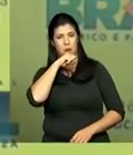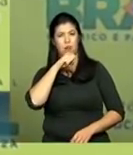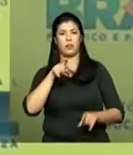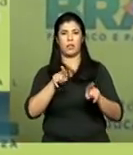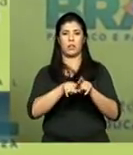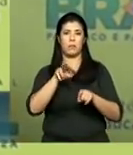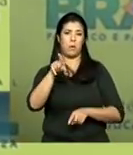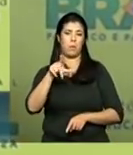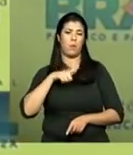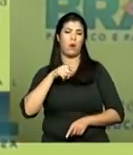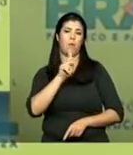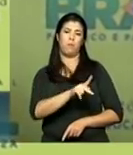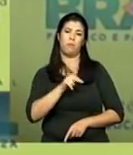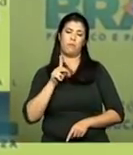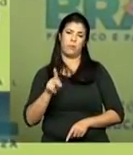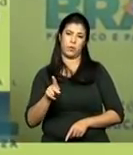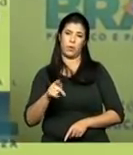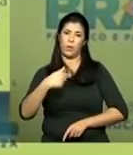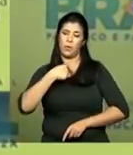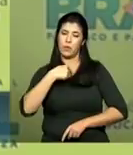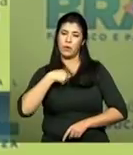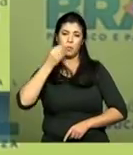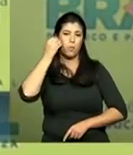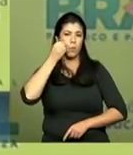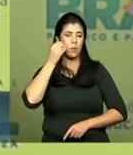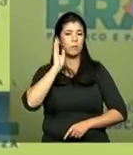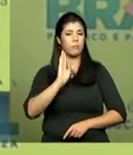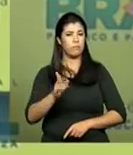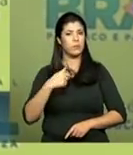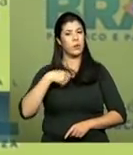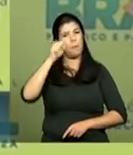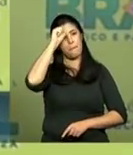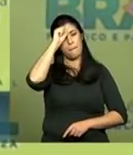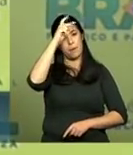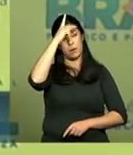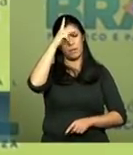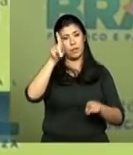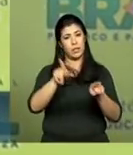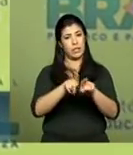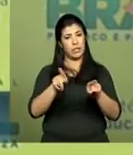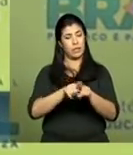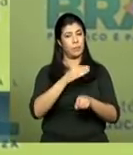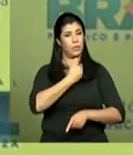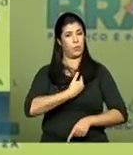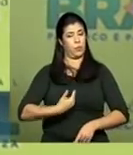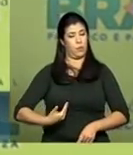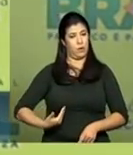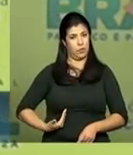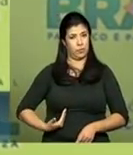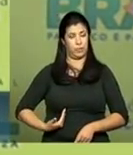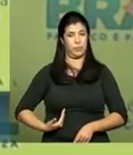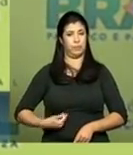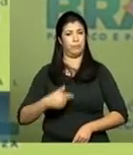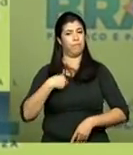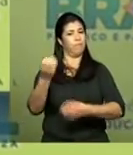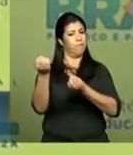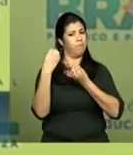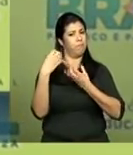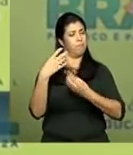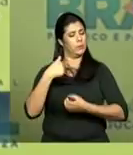também professor. A minha experiência como prefeito e também como governador me